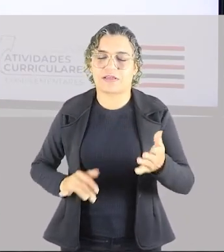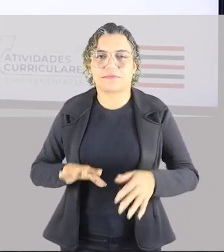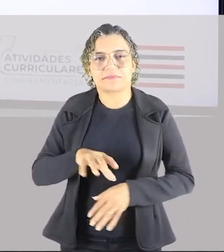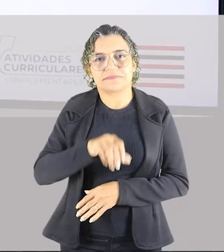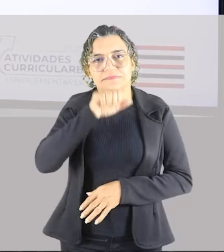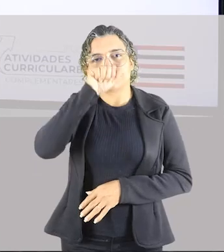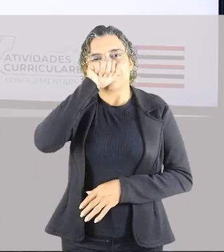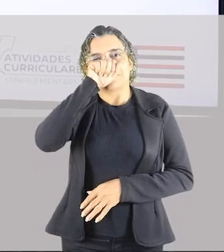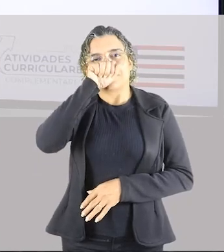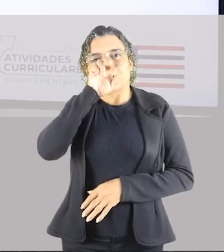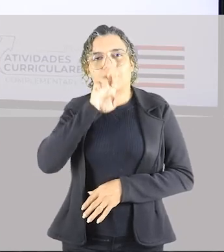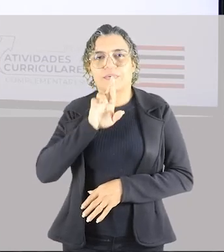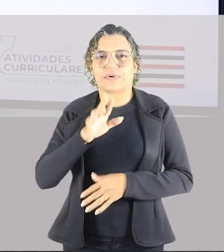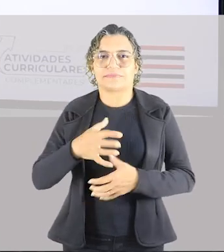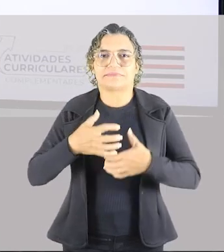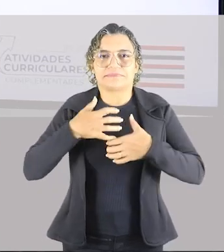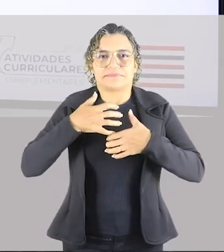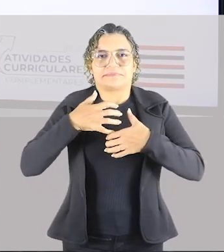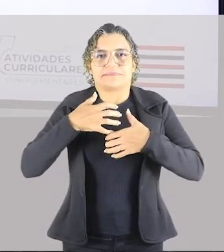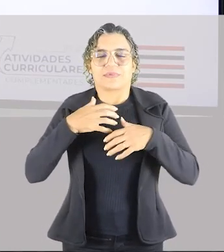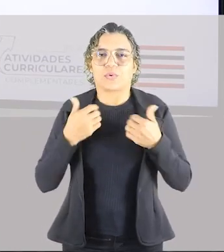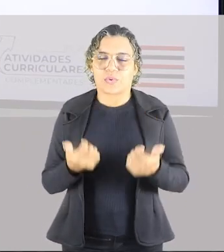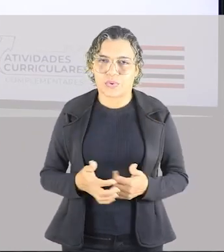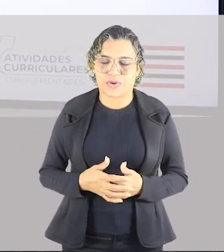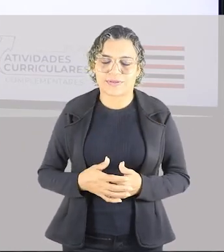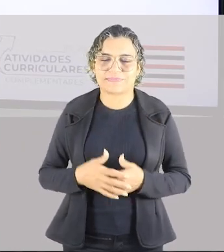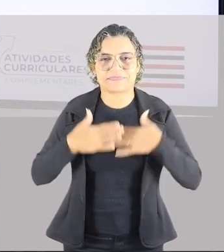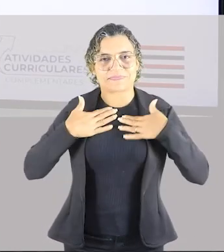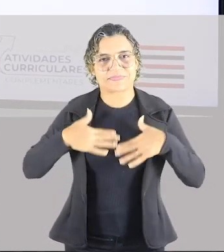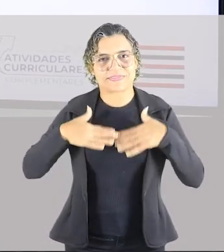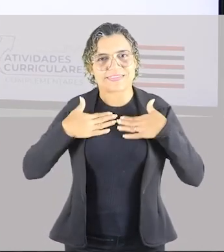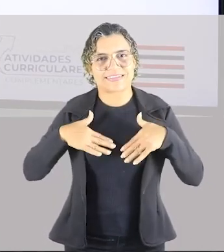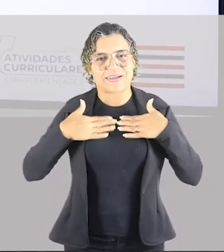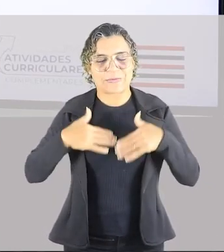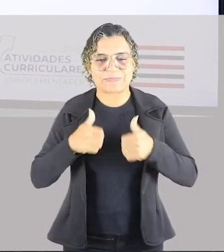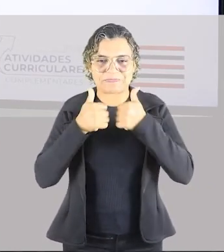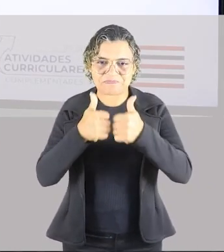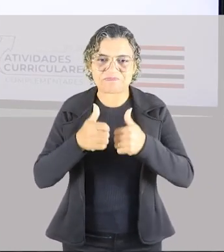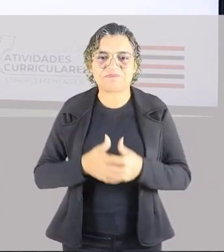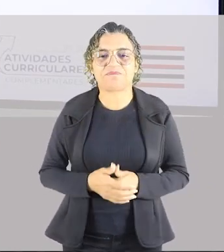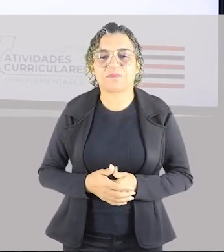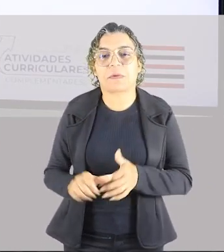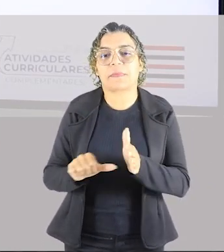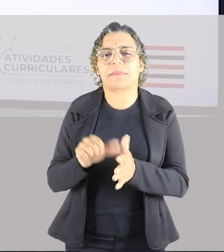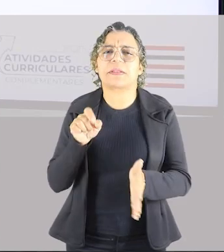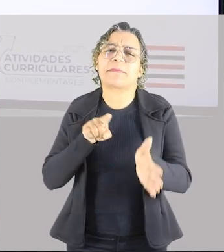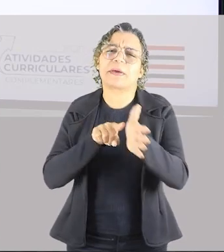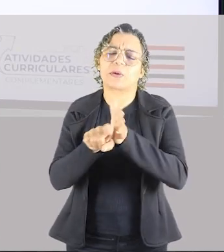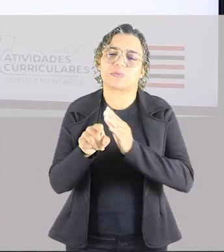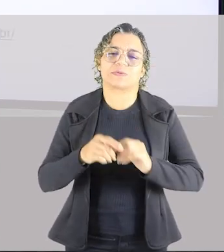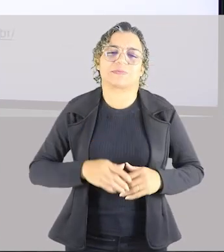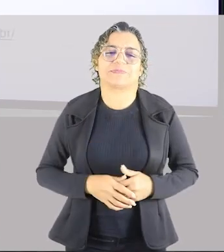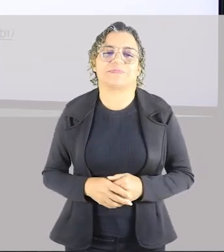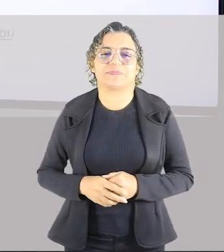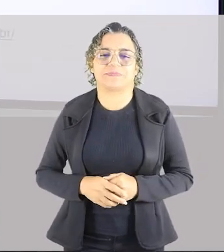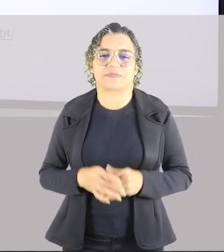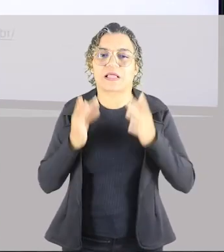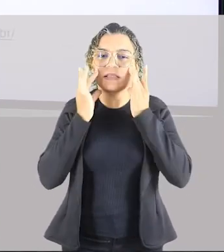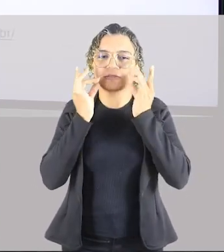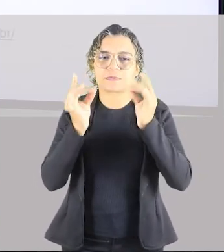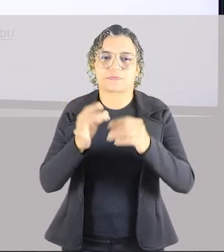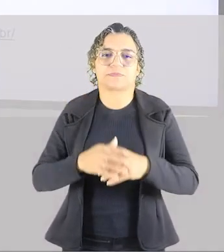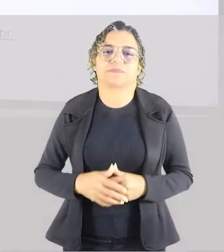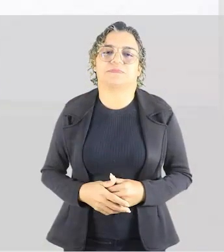Respira mais uma vez. Muita coisa, né? Mas muita coisa bacana aí para a gente aprender. Primeira questão, vamos ver se tu está atento mesmo.